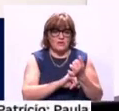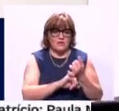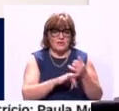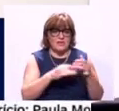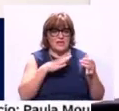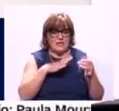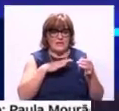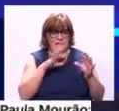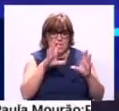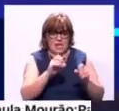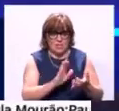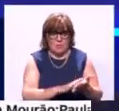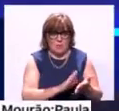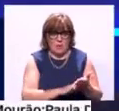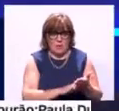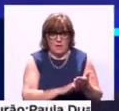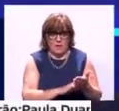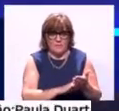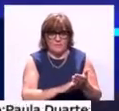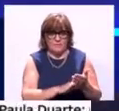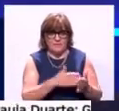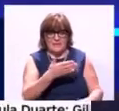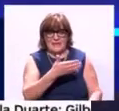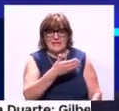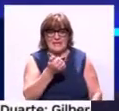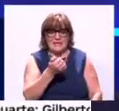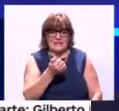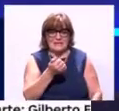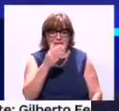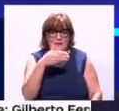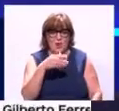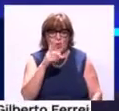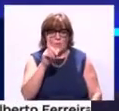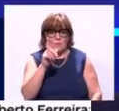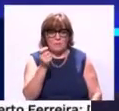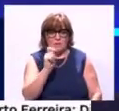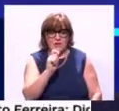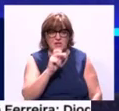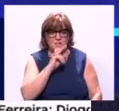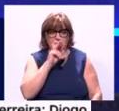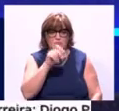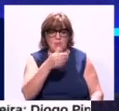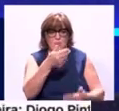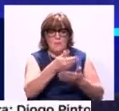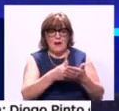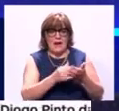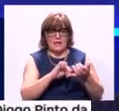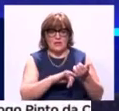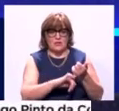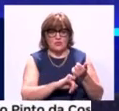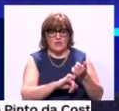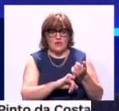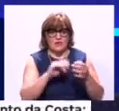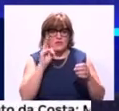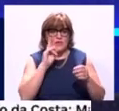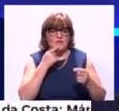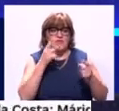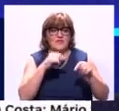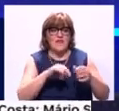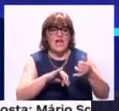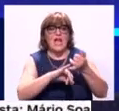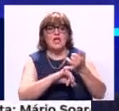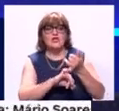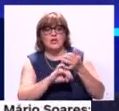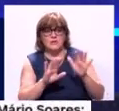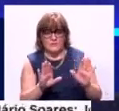se quiserem depois eu arranjo provas, 15, um mês para responder a uma carta do associado. Está a ver outra vez?